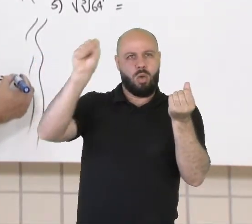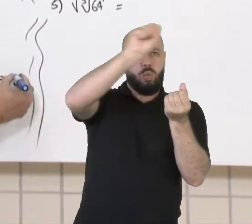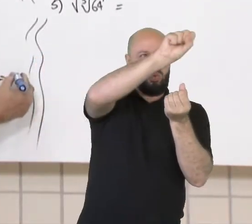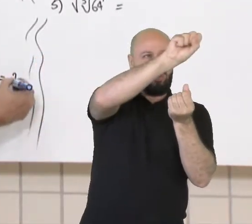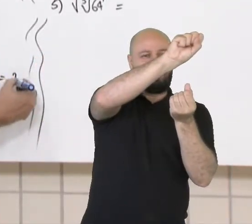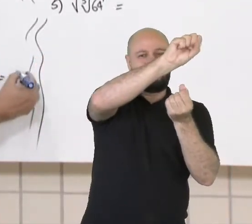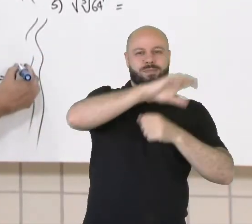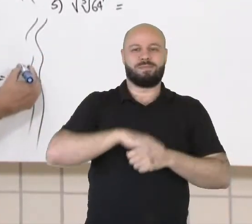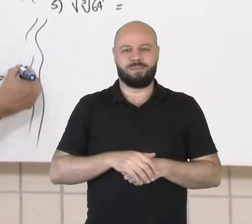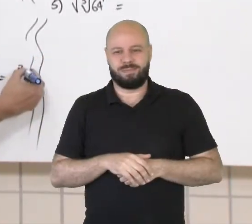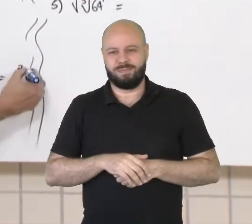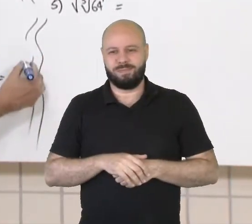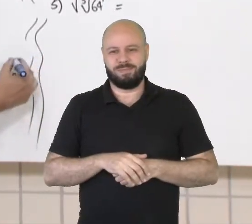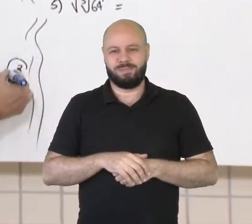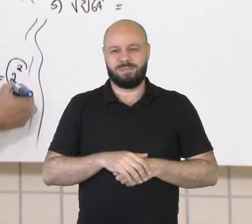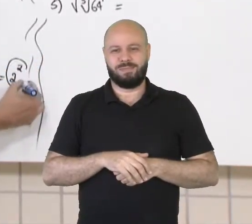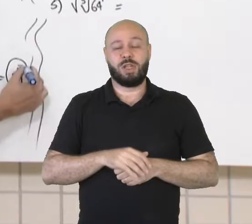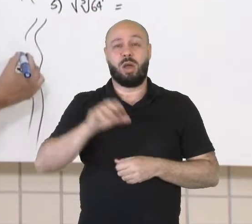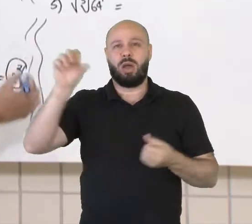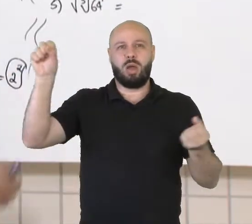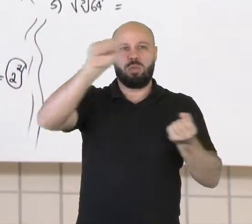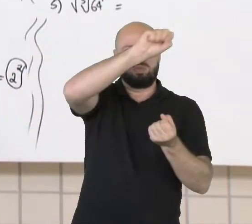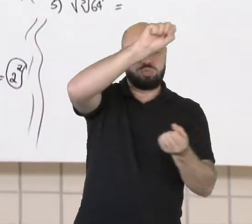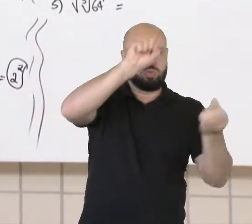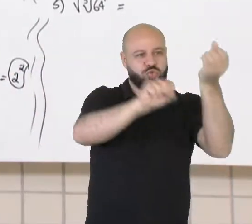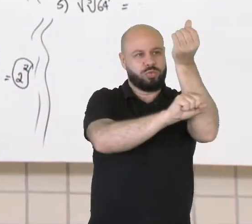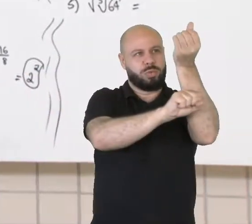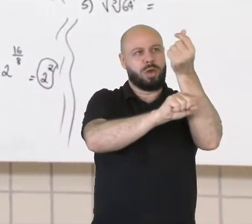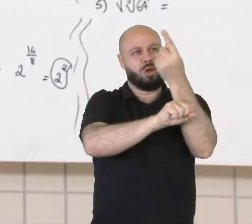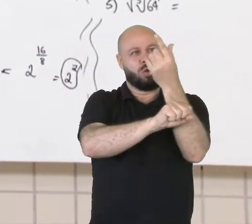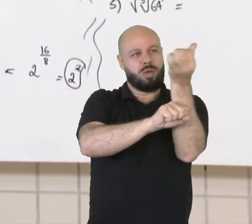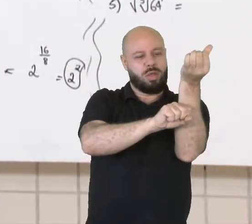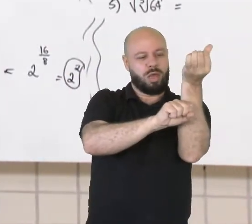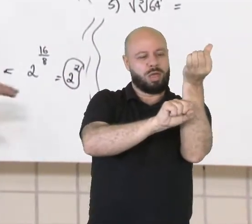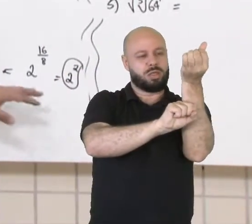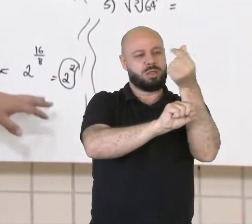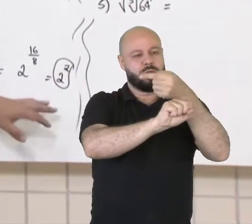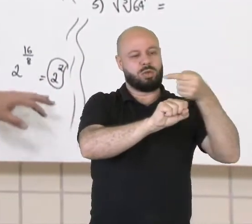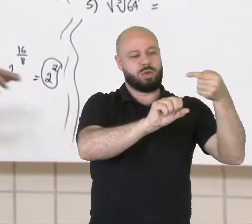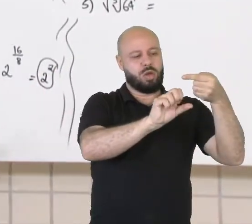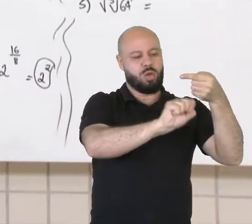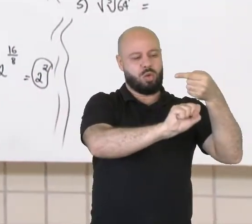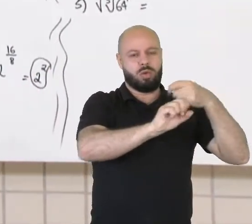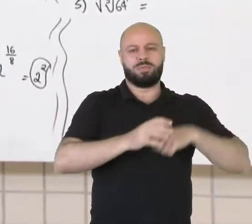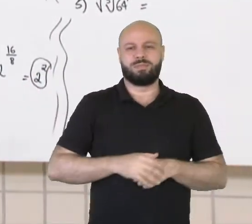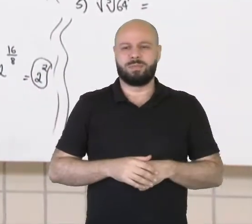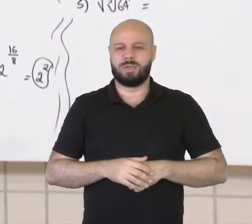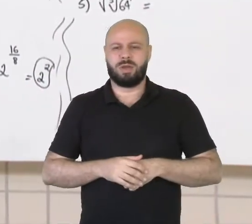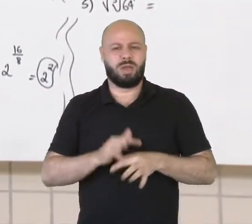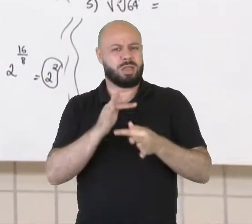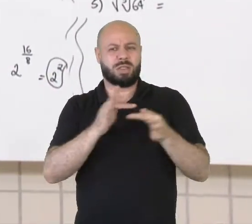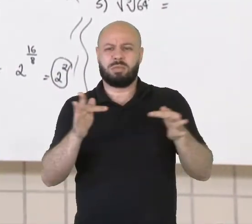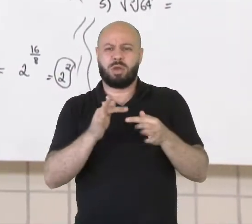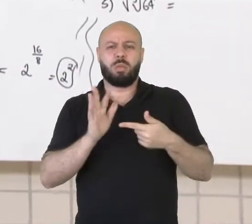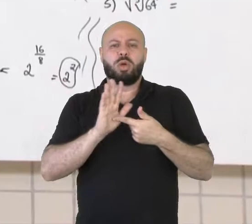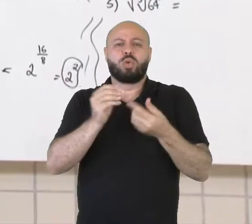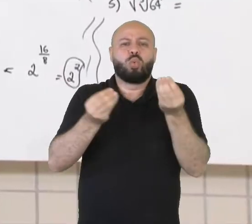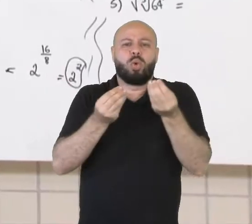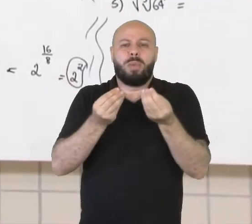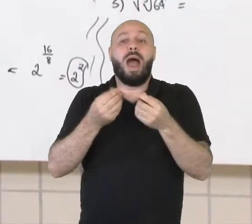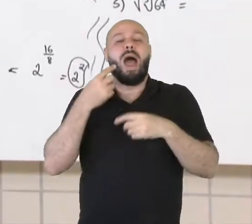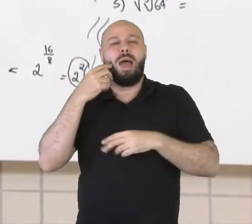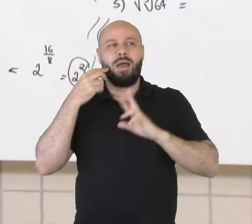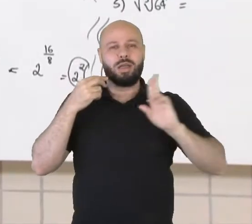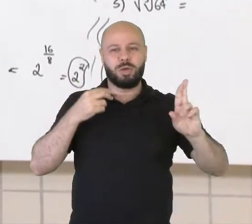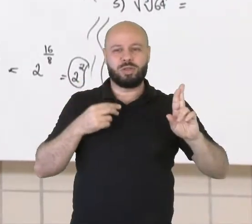dividido por 8 são 2, ok? Aqui eu fiz pura e simplesmente a demonstração da segunda